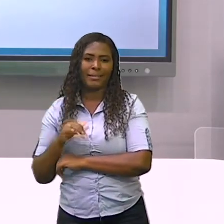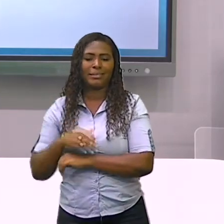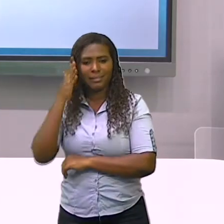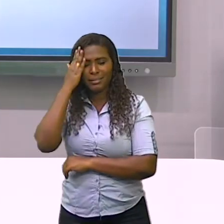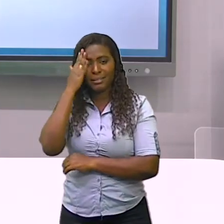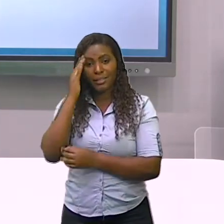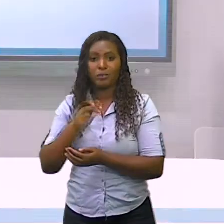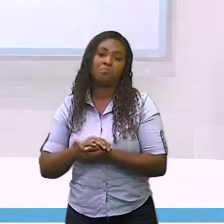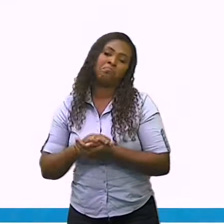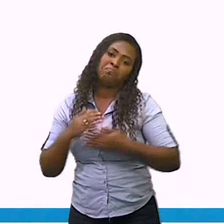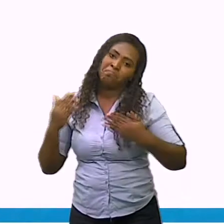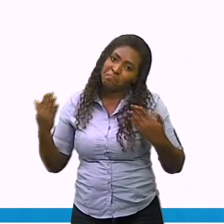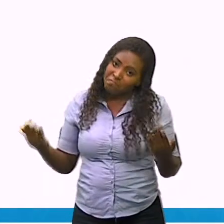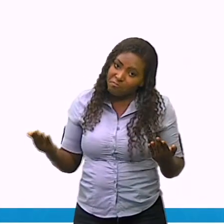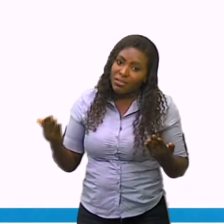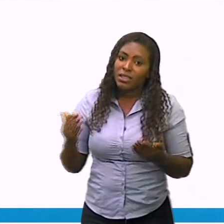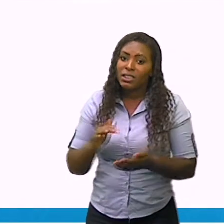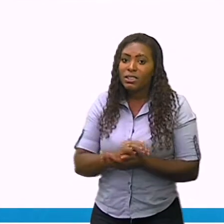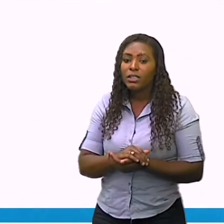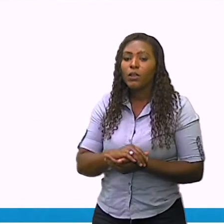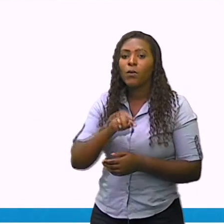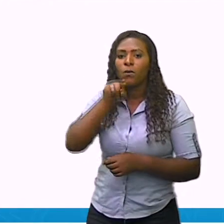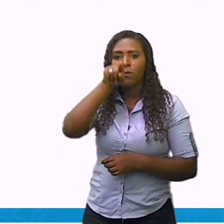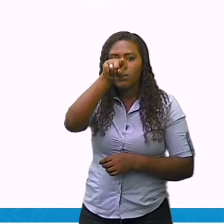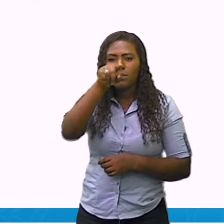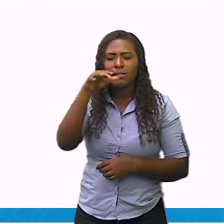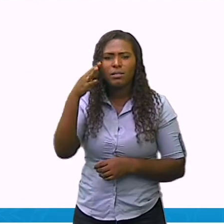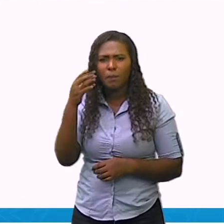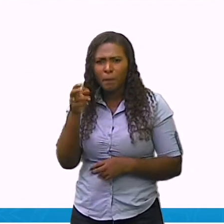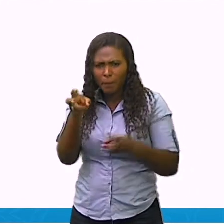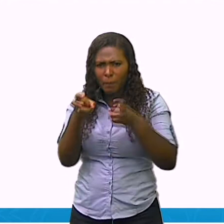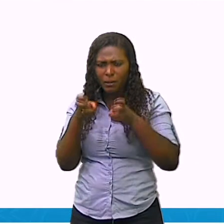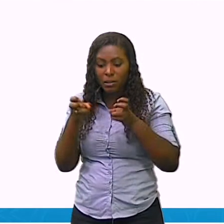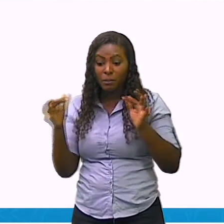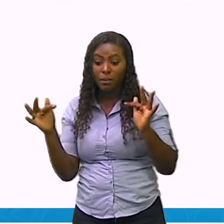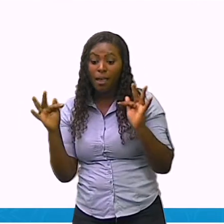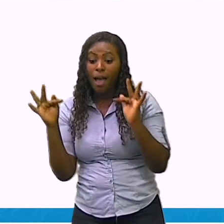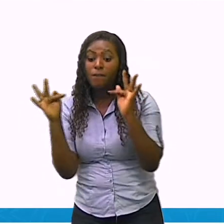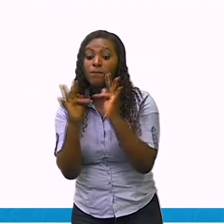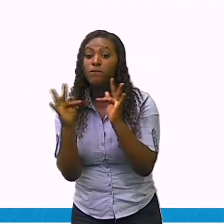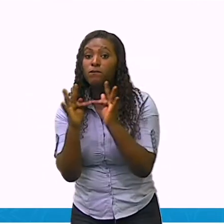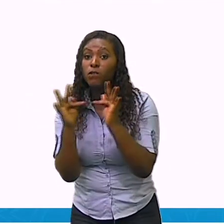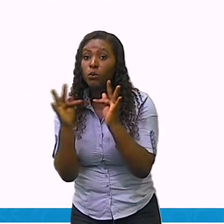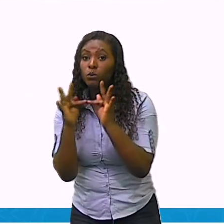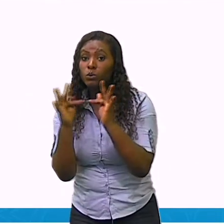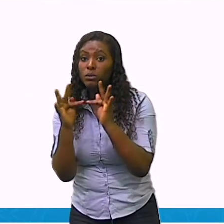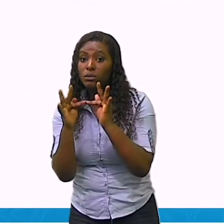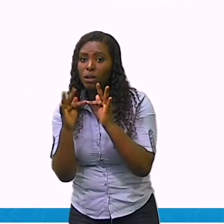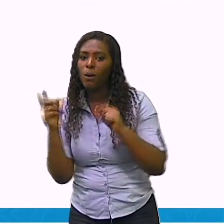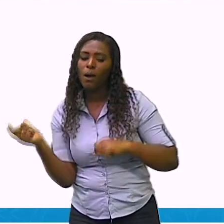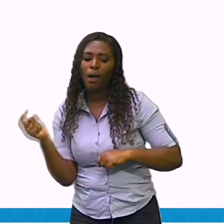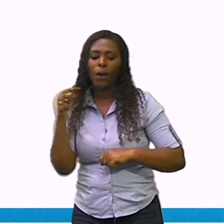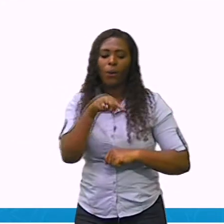dela. Então, nós vamos ver que a lei de formação aqui é